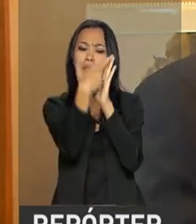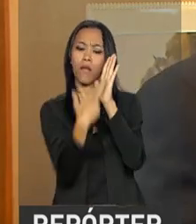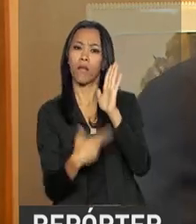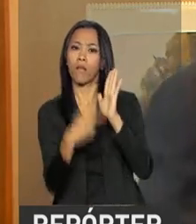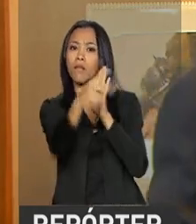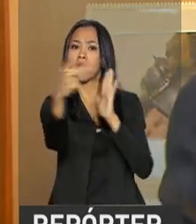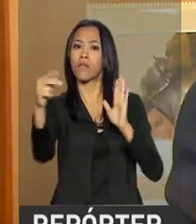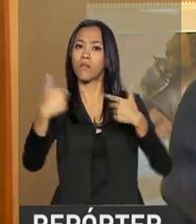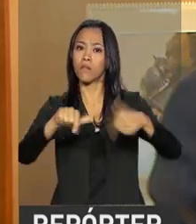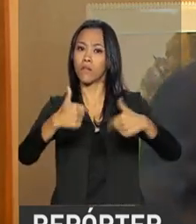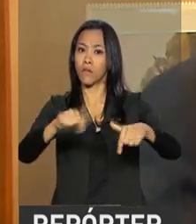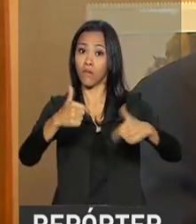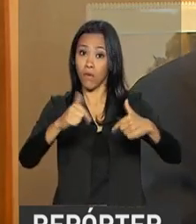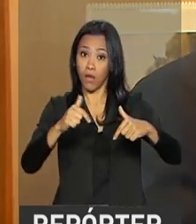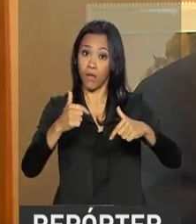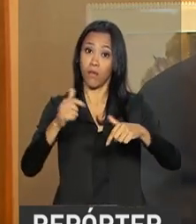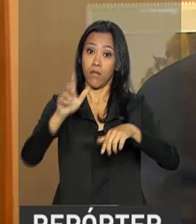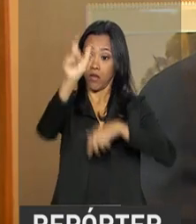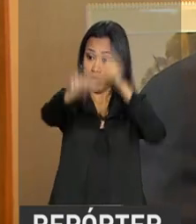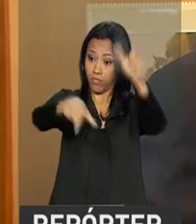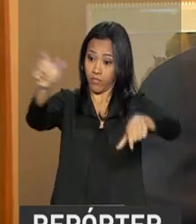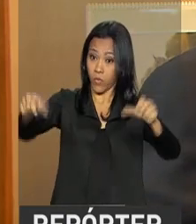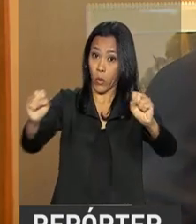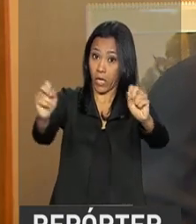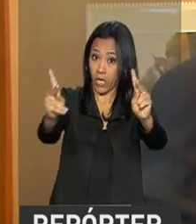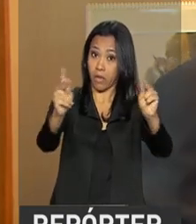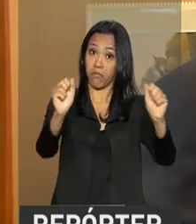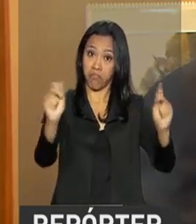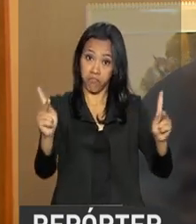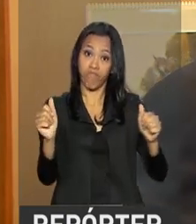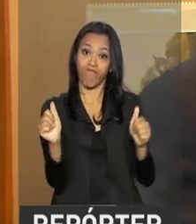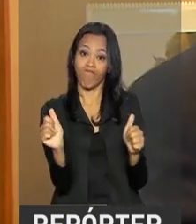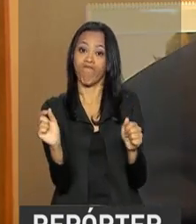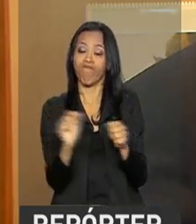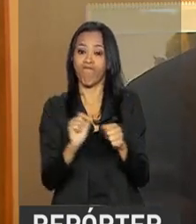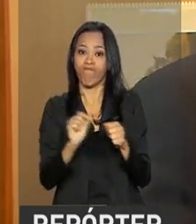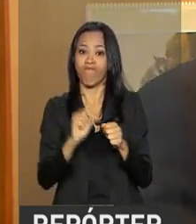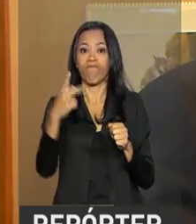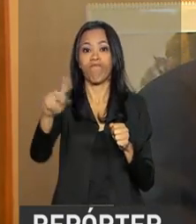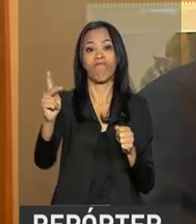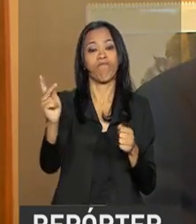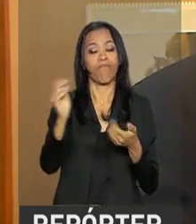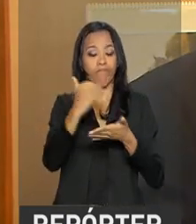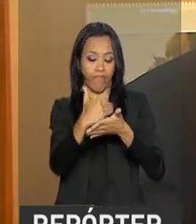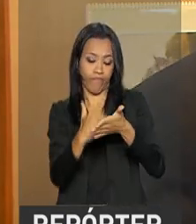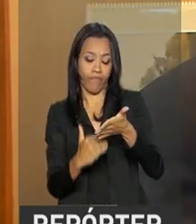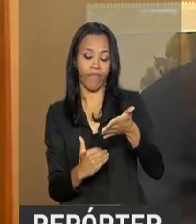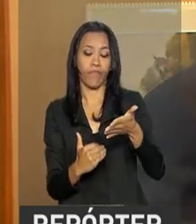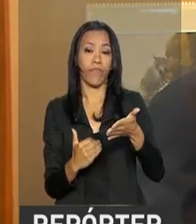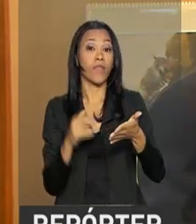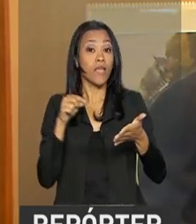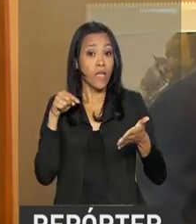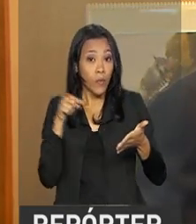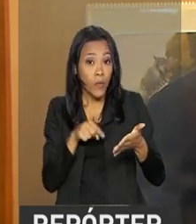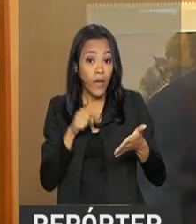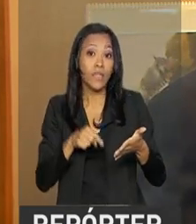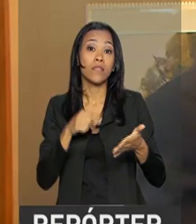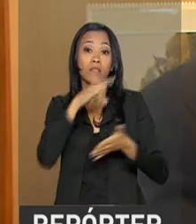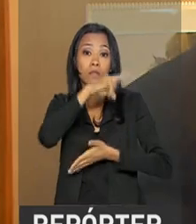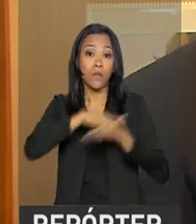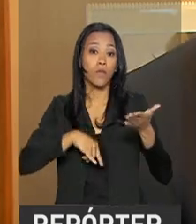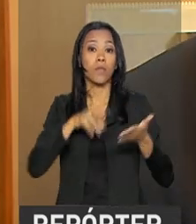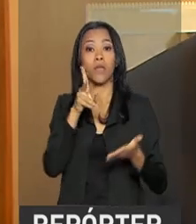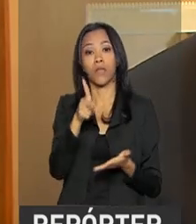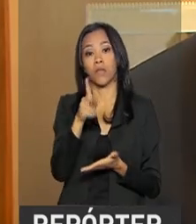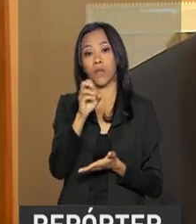actividade ou seja eles fizeram a parte deles estão ok no que condiz a responsabilidade desse pescador que com essa portaria e